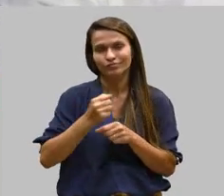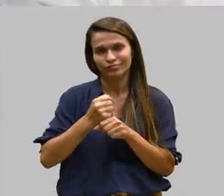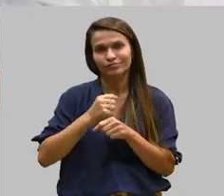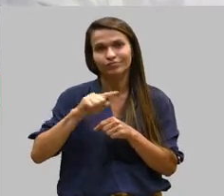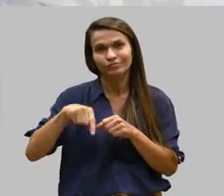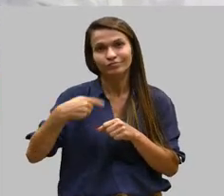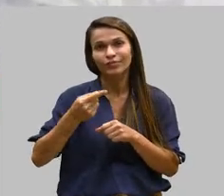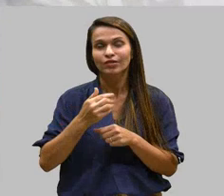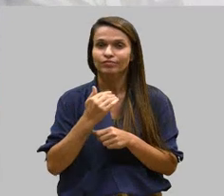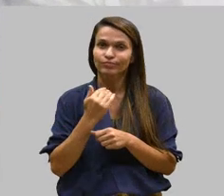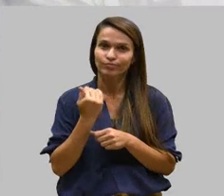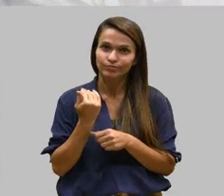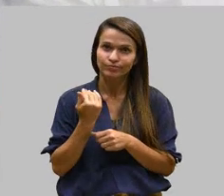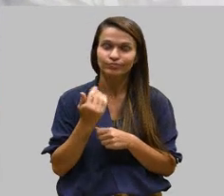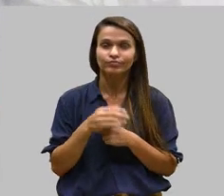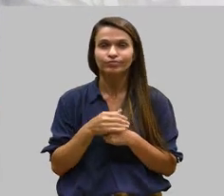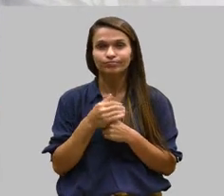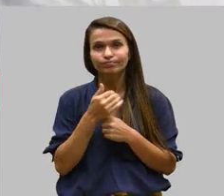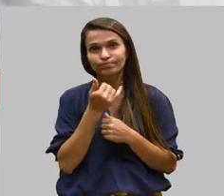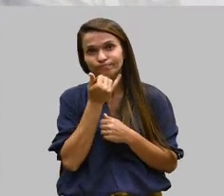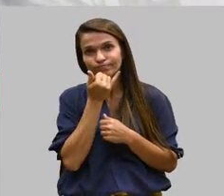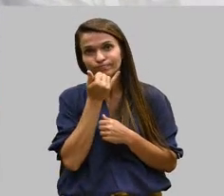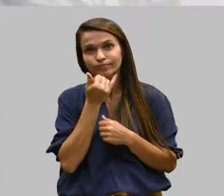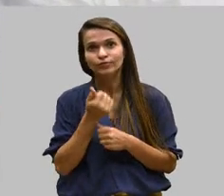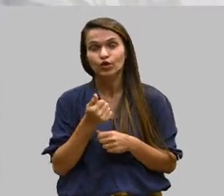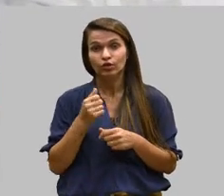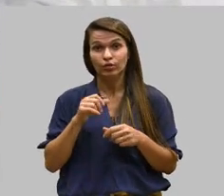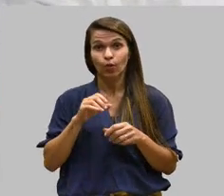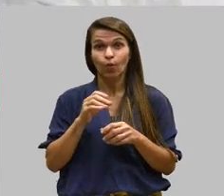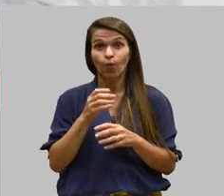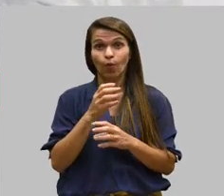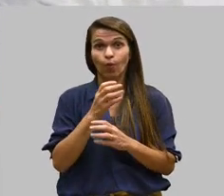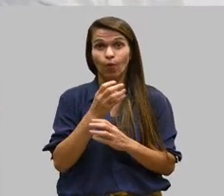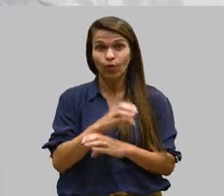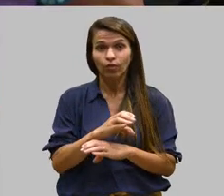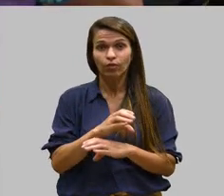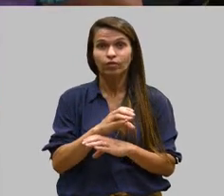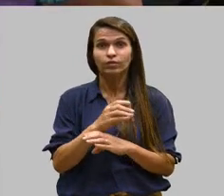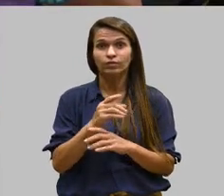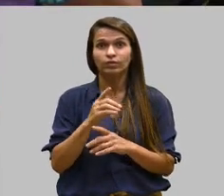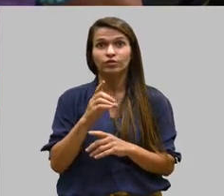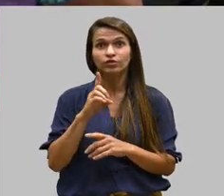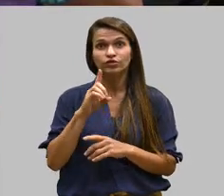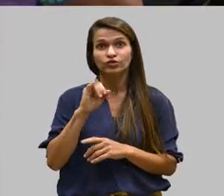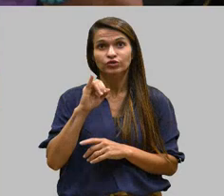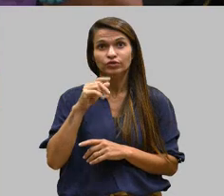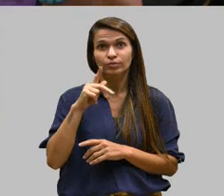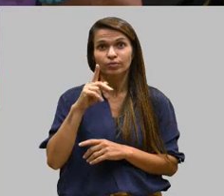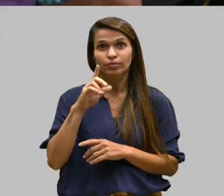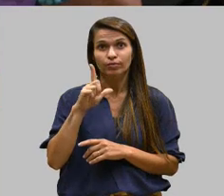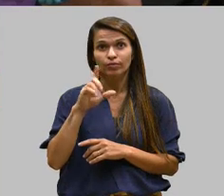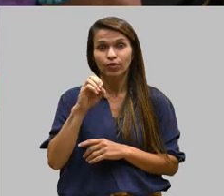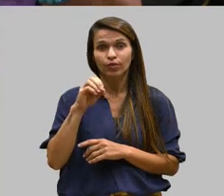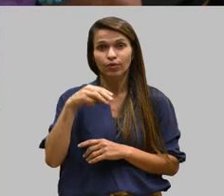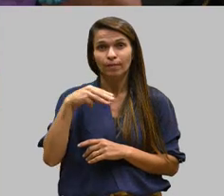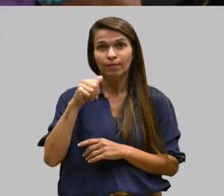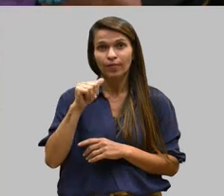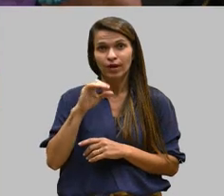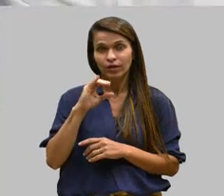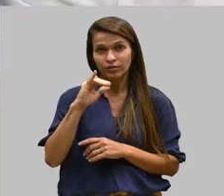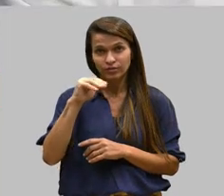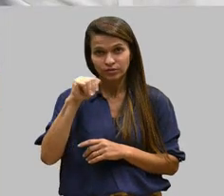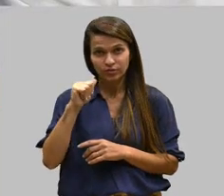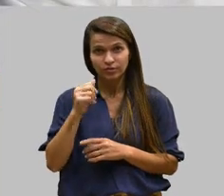inclusive prestou o concurso para diplomacia ele queria ser Diplomata e ficou